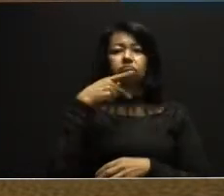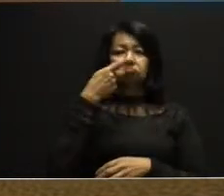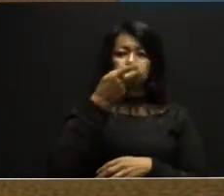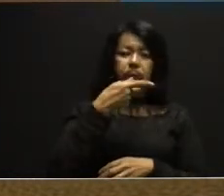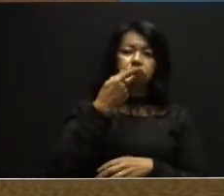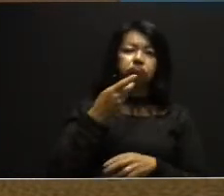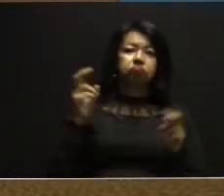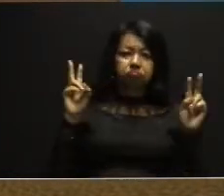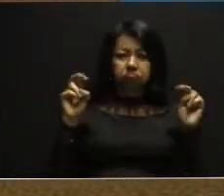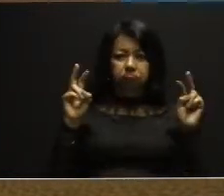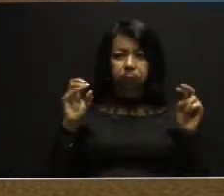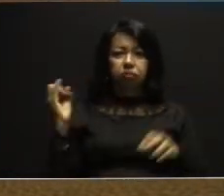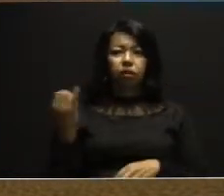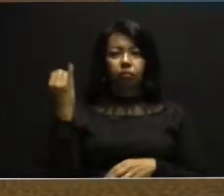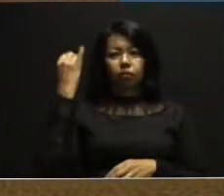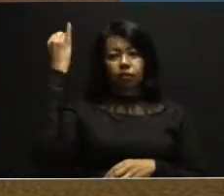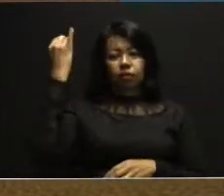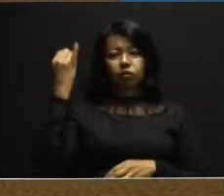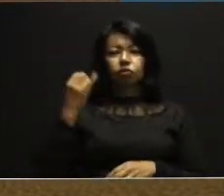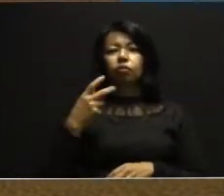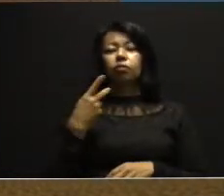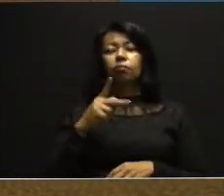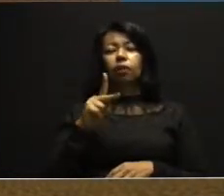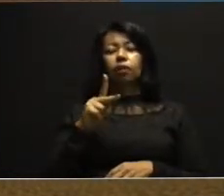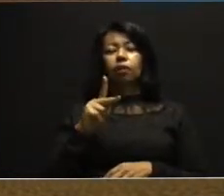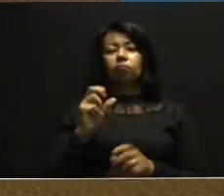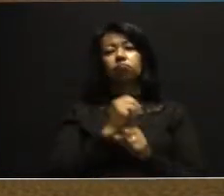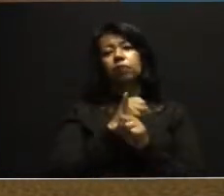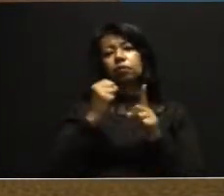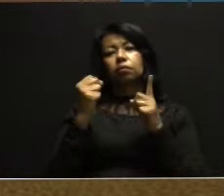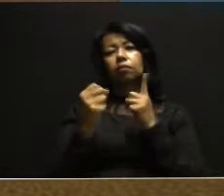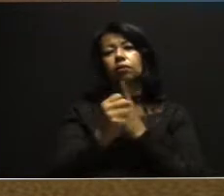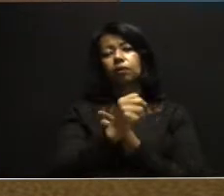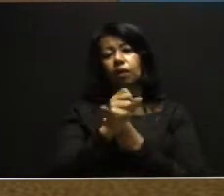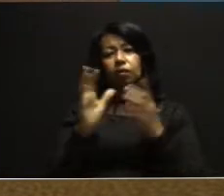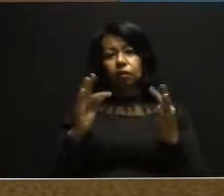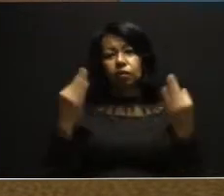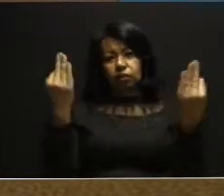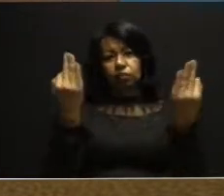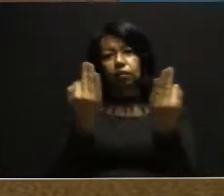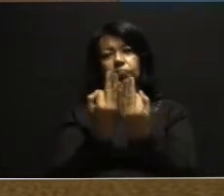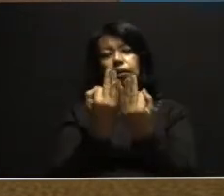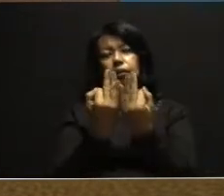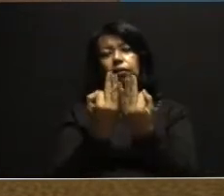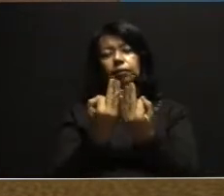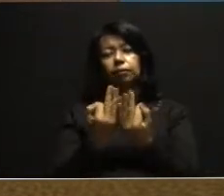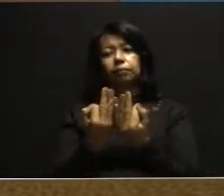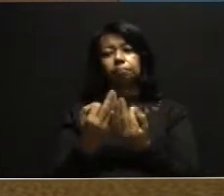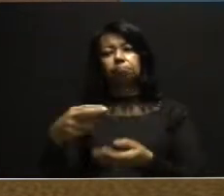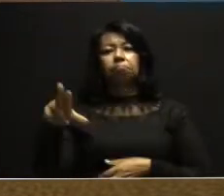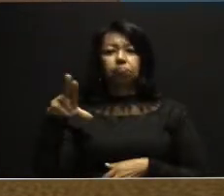né, muito séria para a sociedade, para as famílias de modo particular.